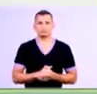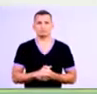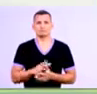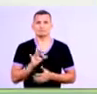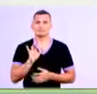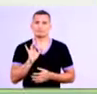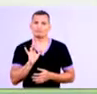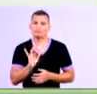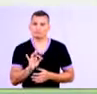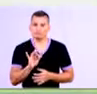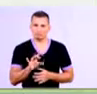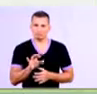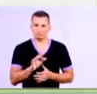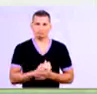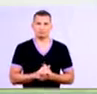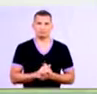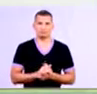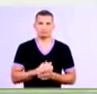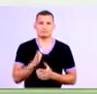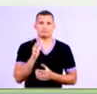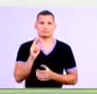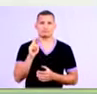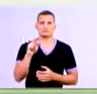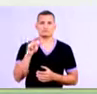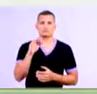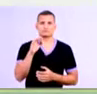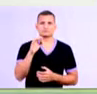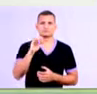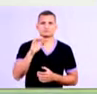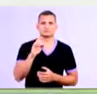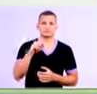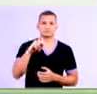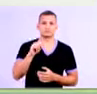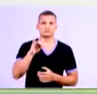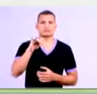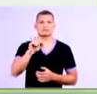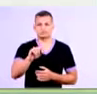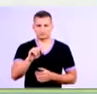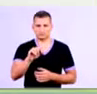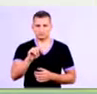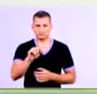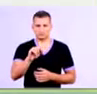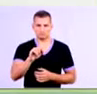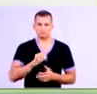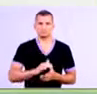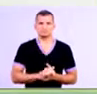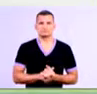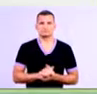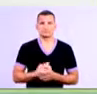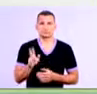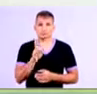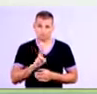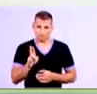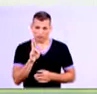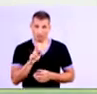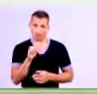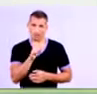na definição dos requisitos funcionais. O usuário, quando ele é